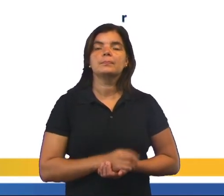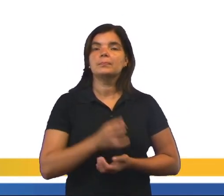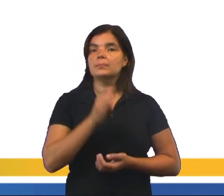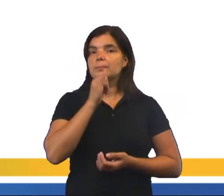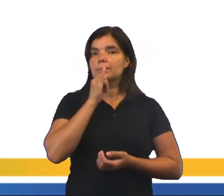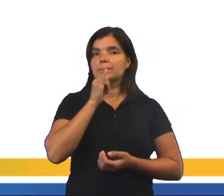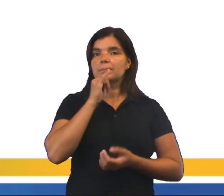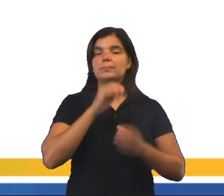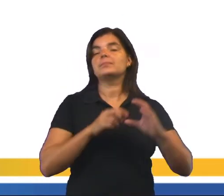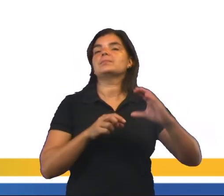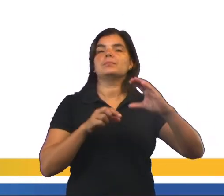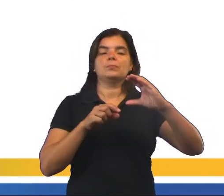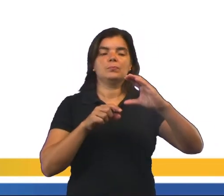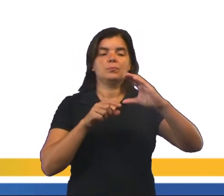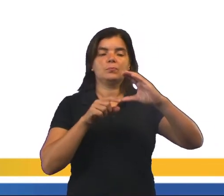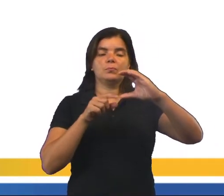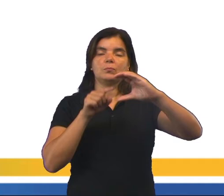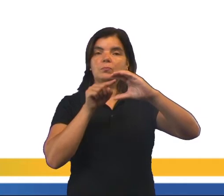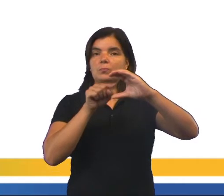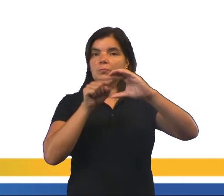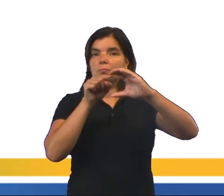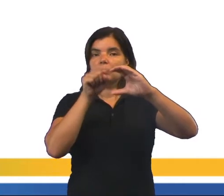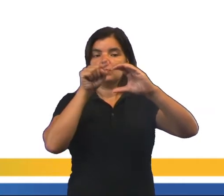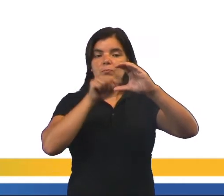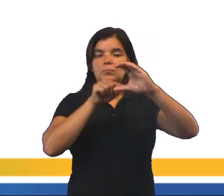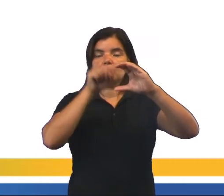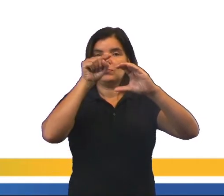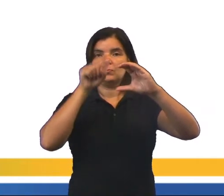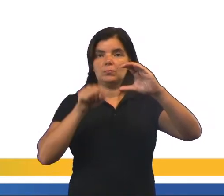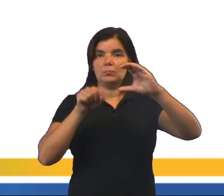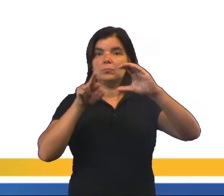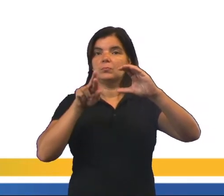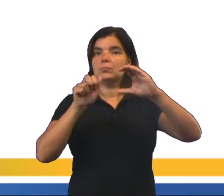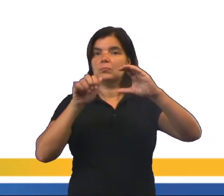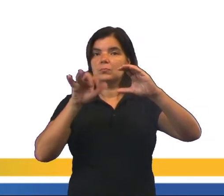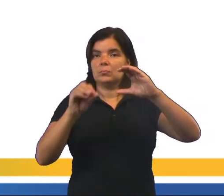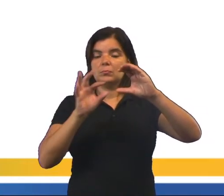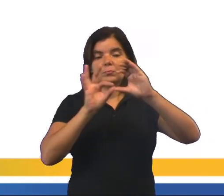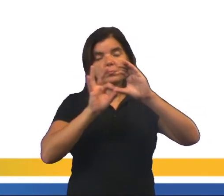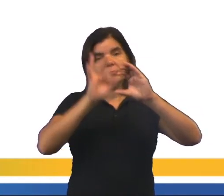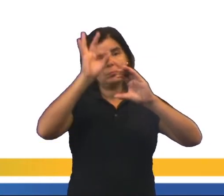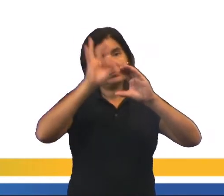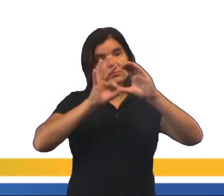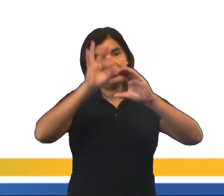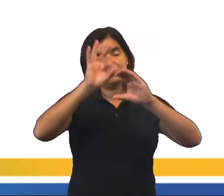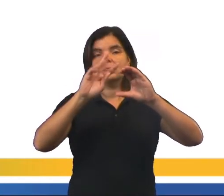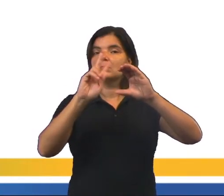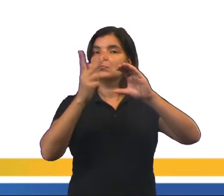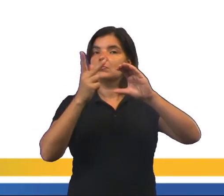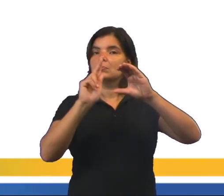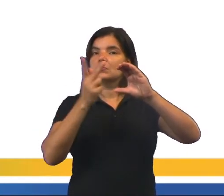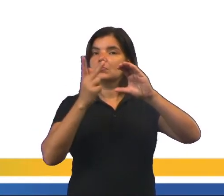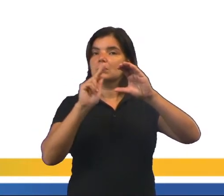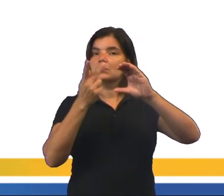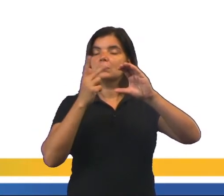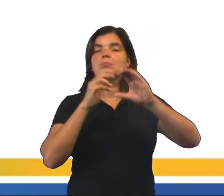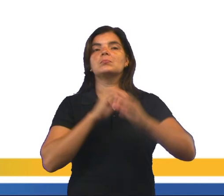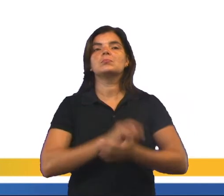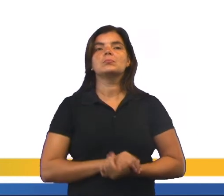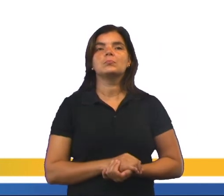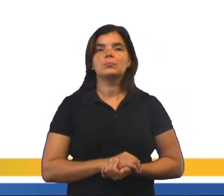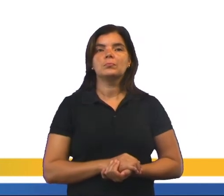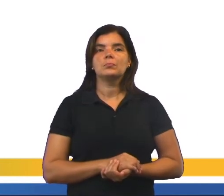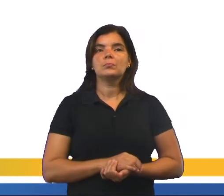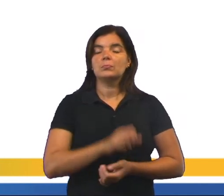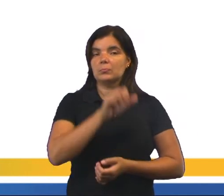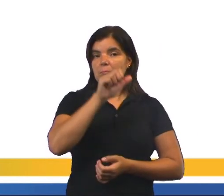Ó, os raios. Ó, o nosso Azinho ali, ó. A altura, tá vendo? Lá no desenho.